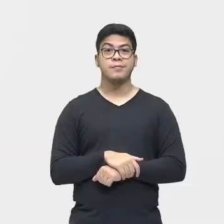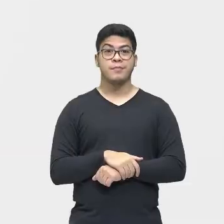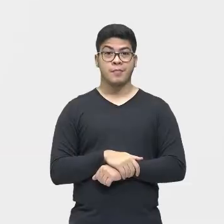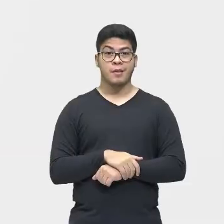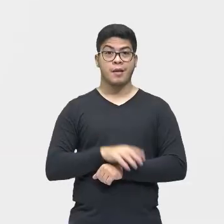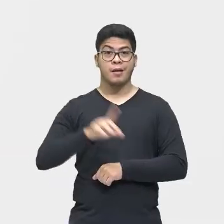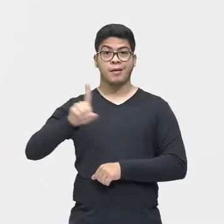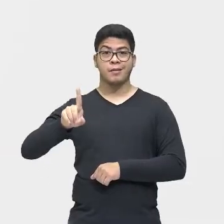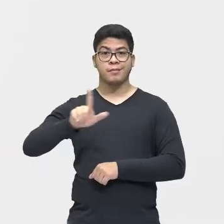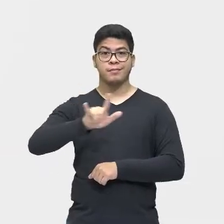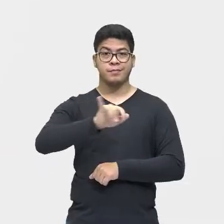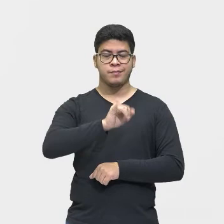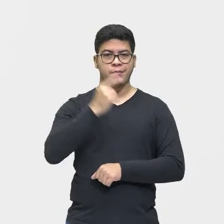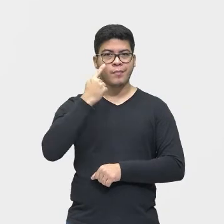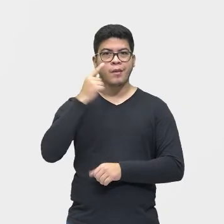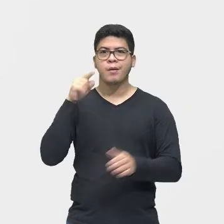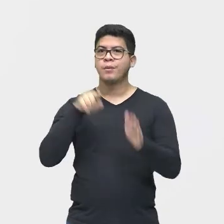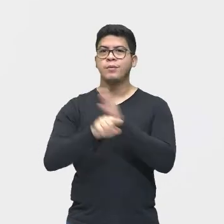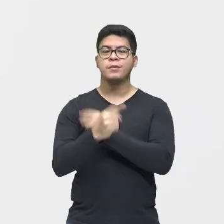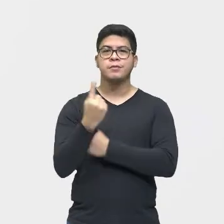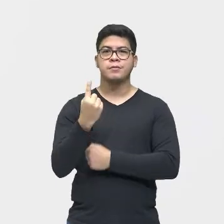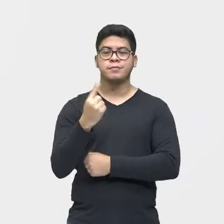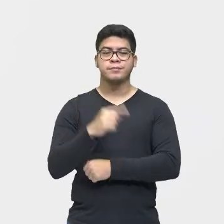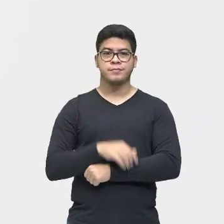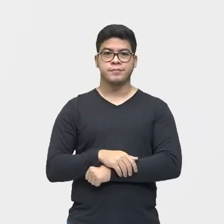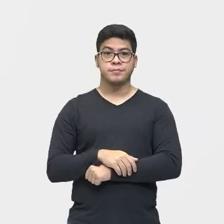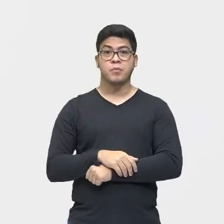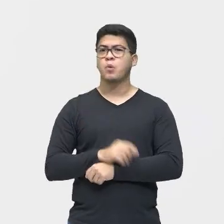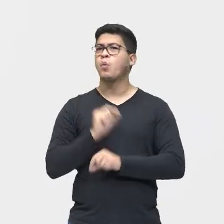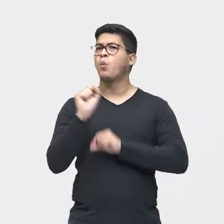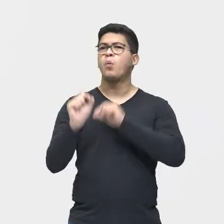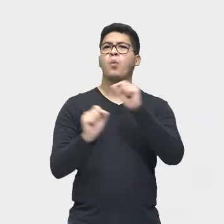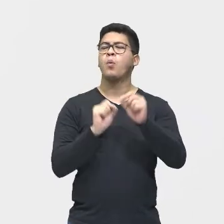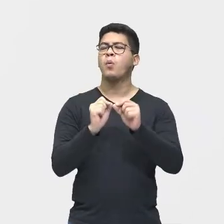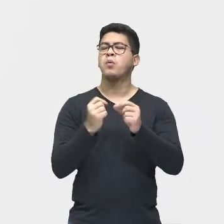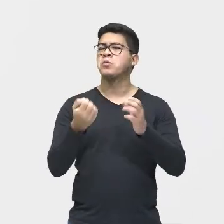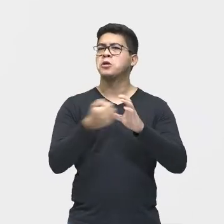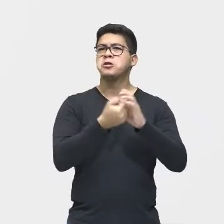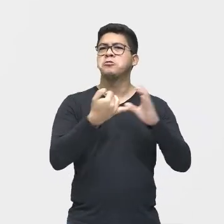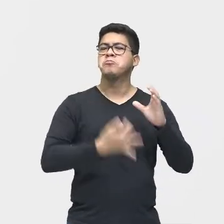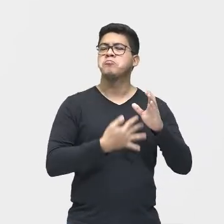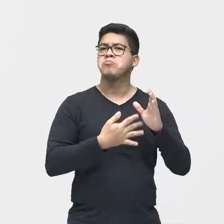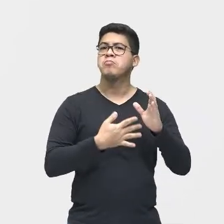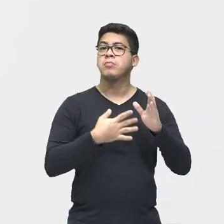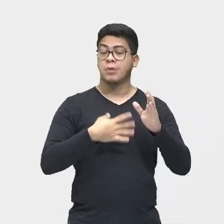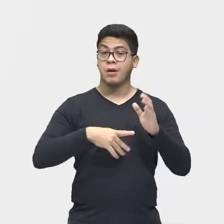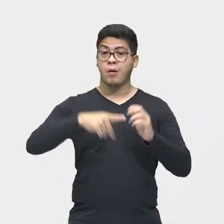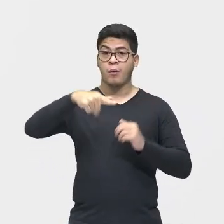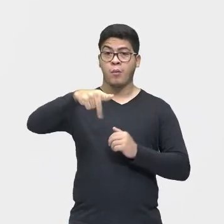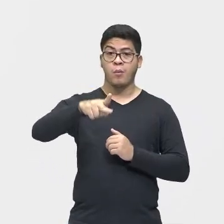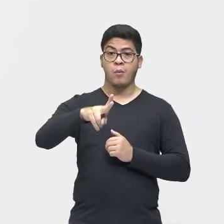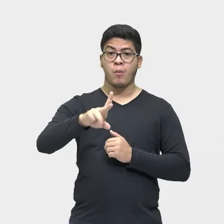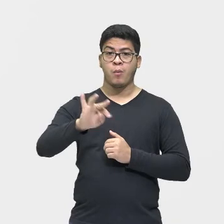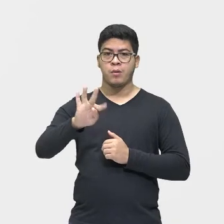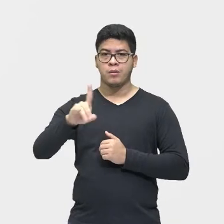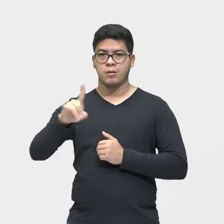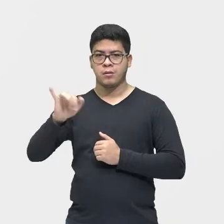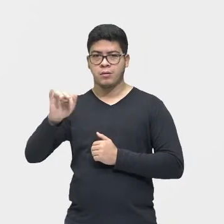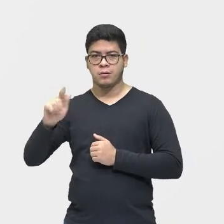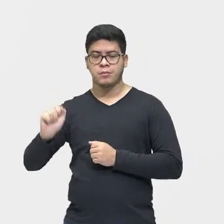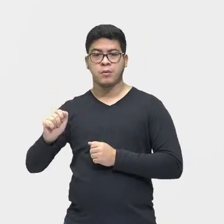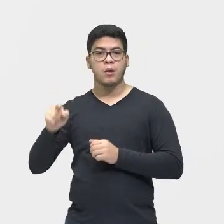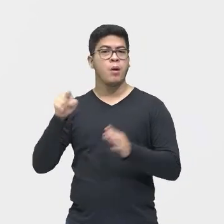Dinâmica local interativa, questão 1. O que são e como se classificam os quadriláteros? Questão